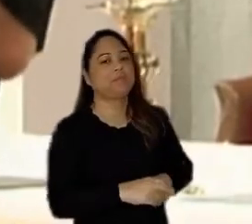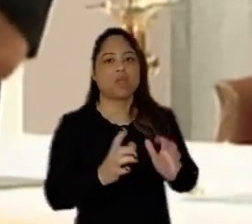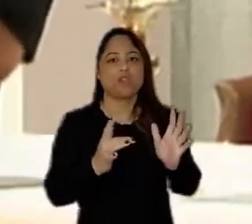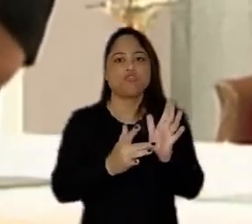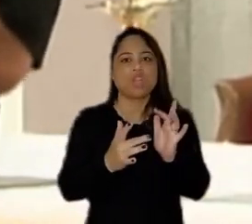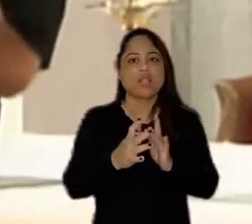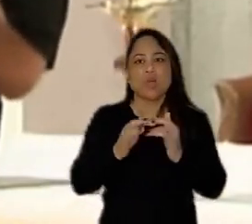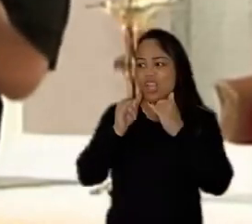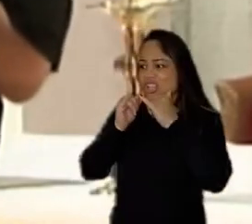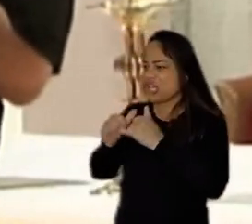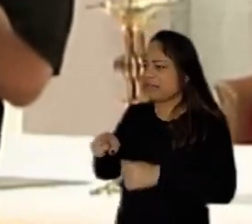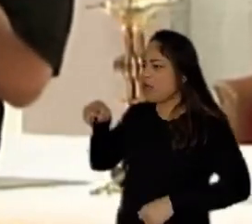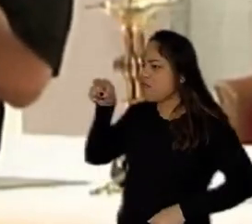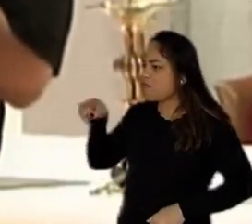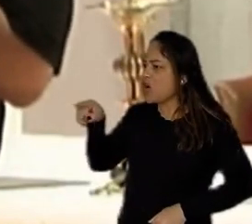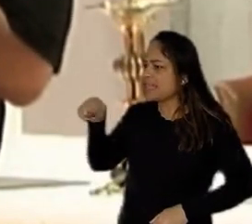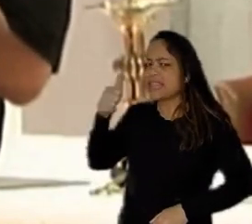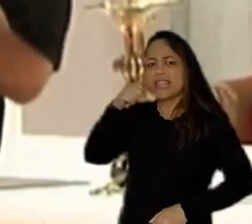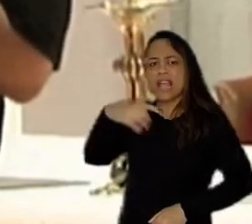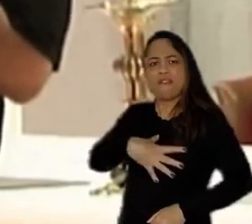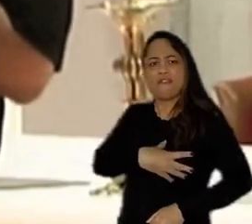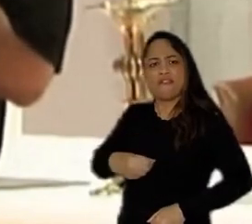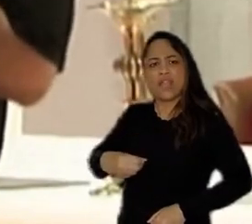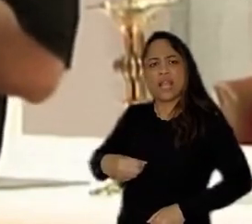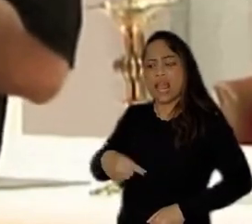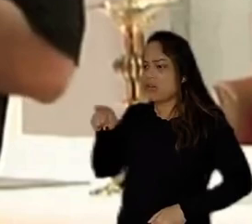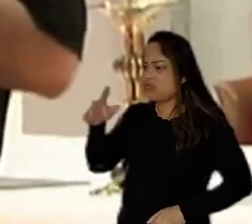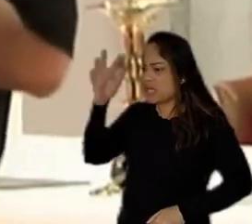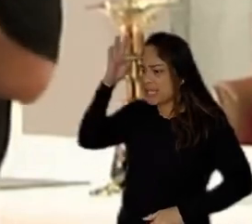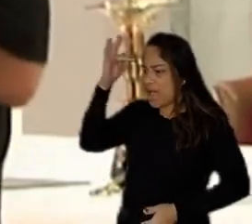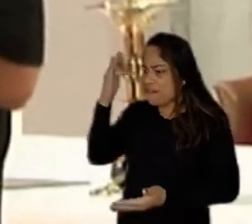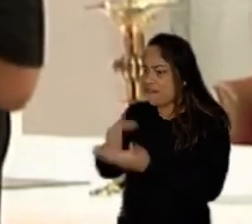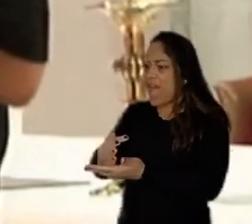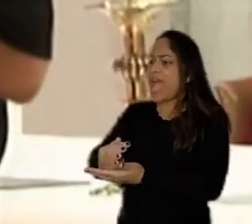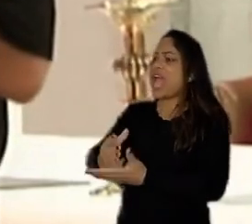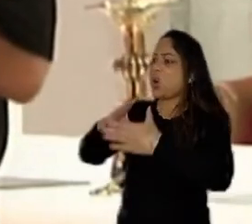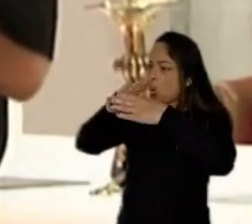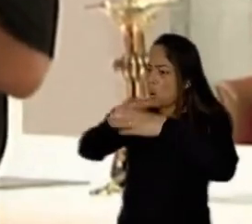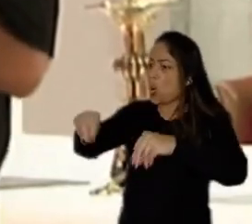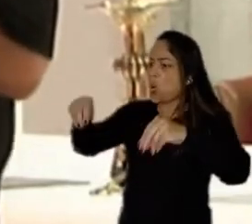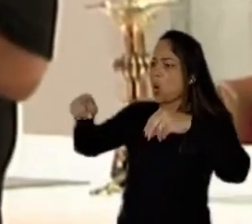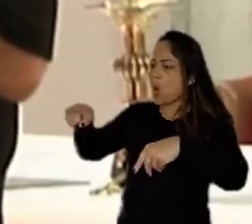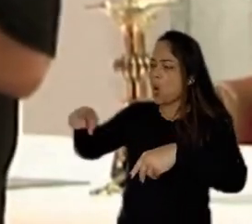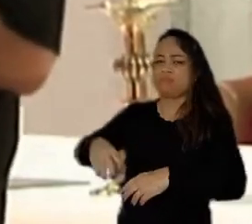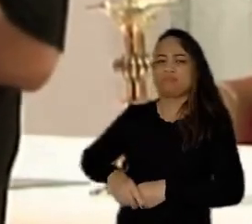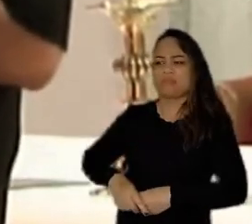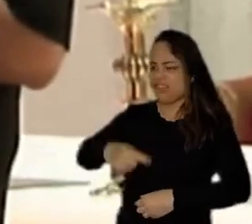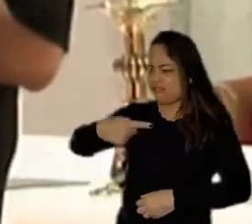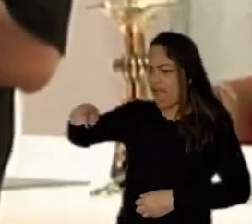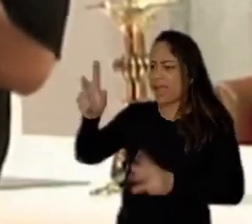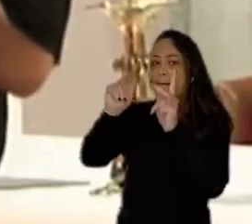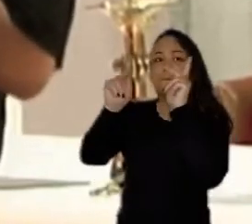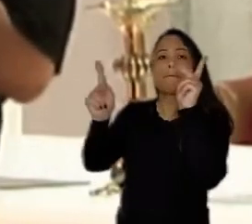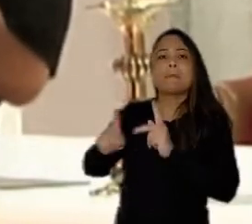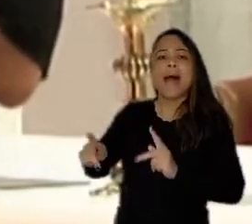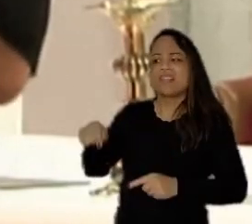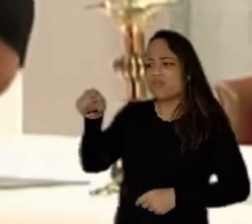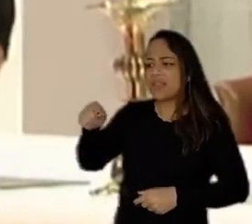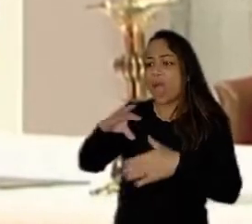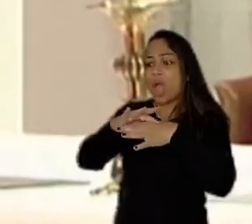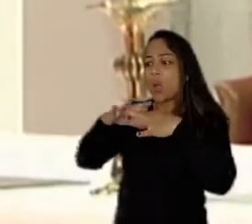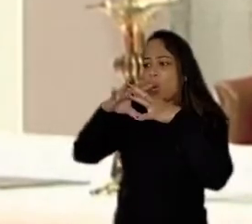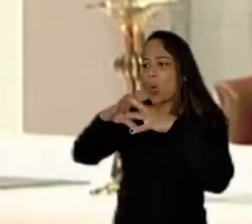disse: filha, a tua fé te curou. Vá em paz e fica